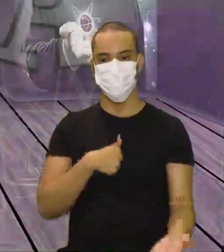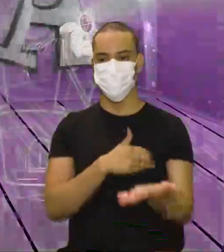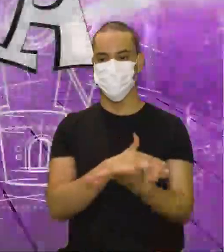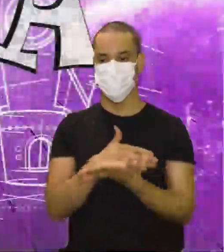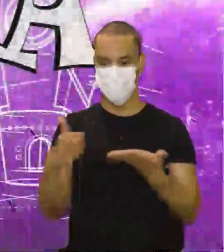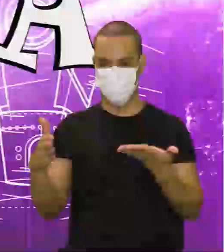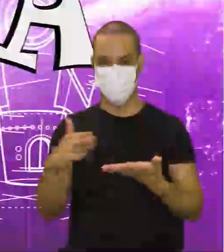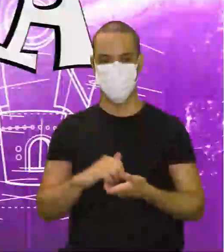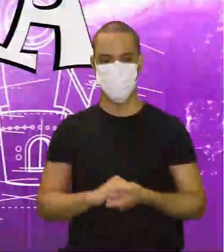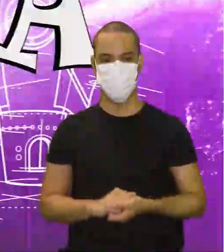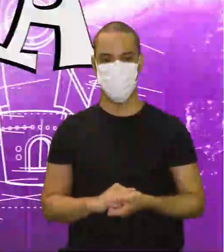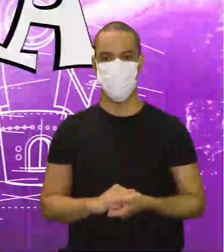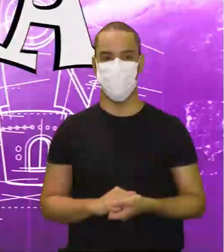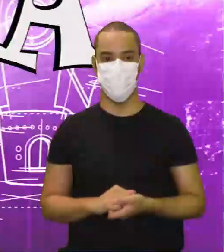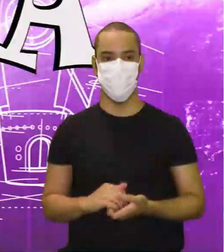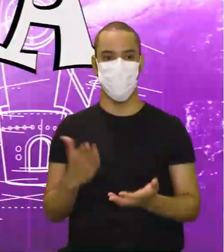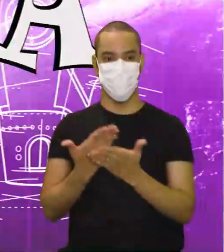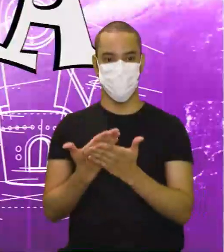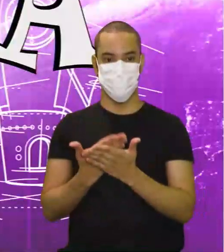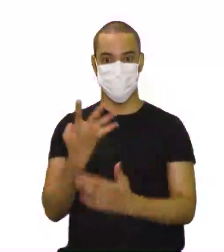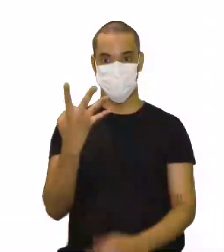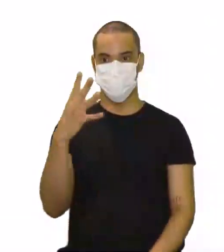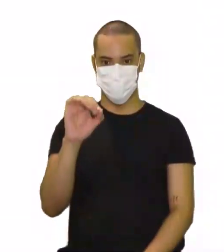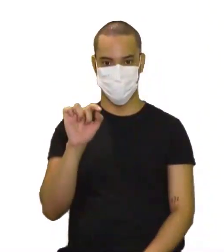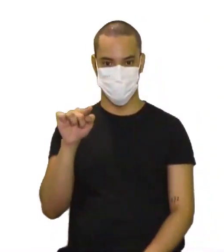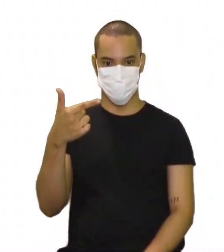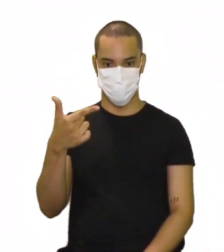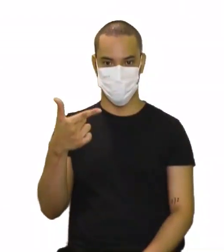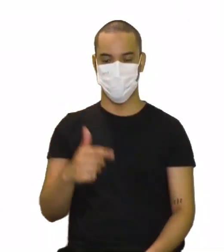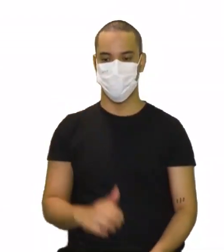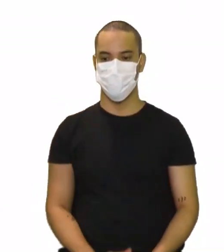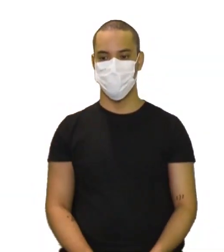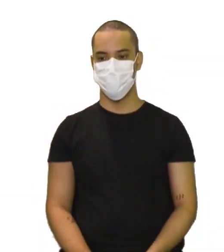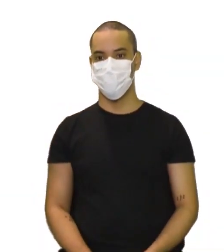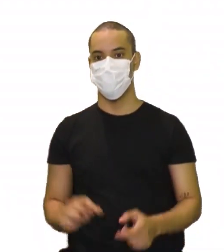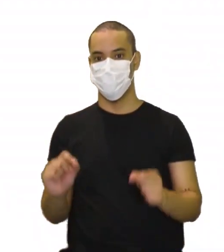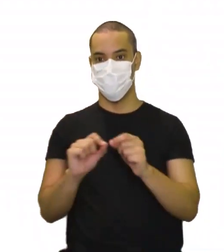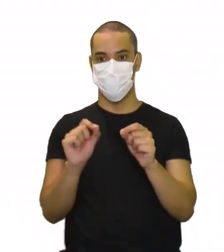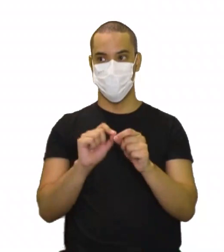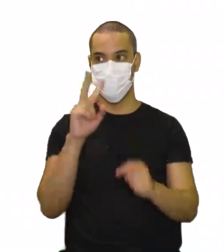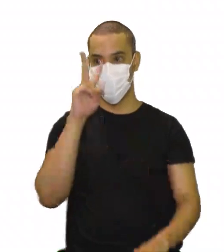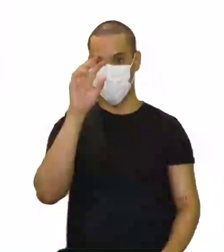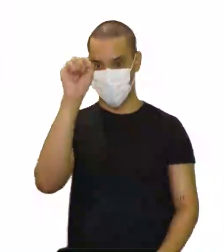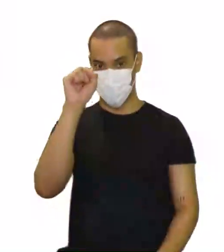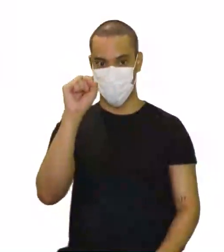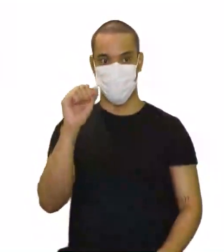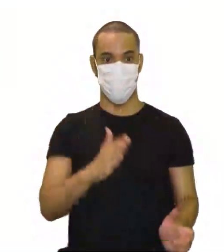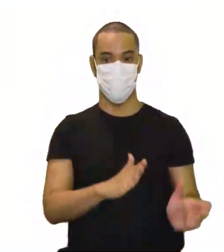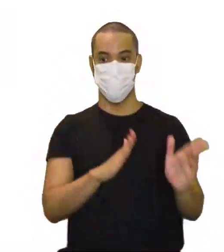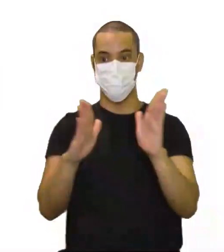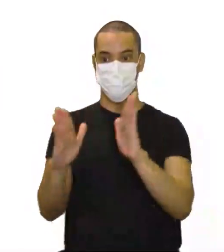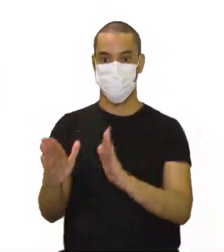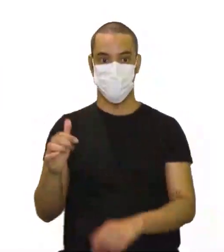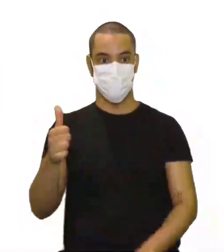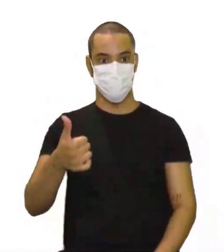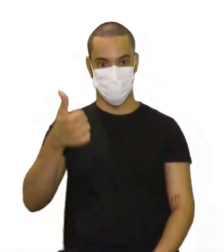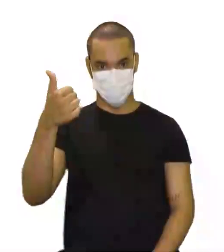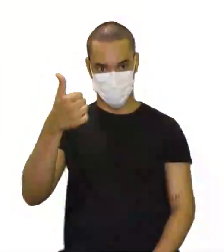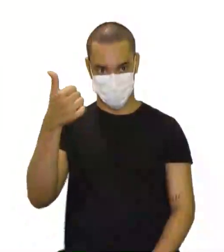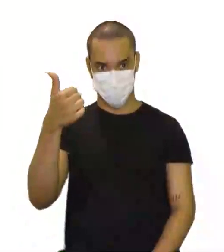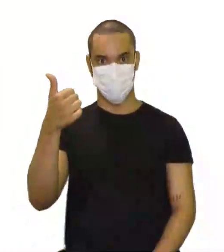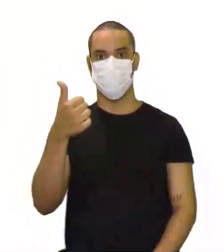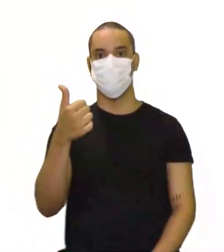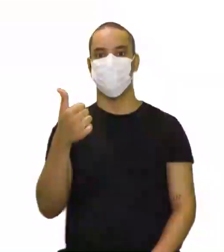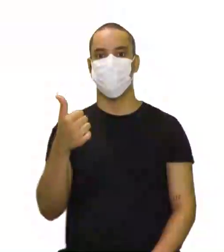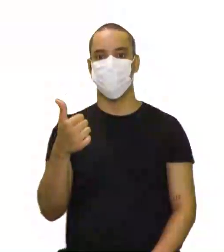começar? Vamos lá? Então, aí, resumo da aula 40. Força eletromotriz, parte 1. Bom, nós falamos